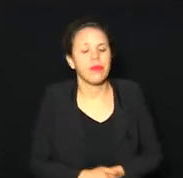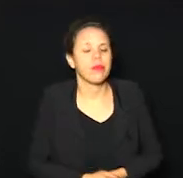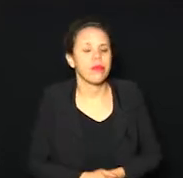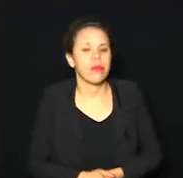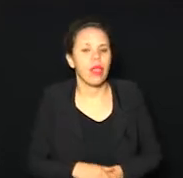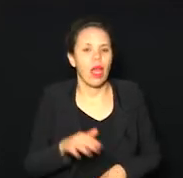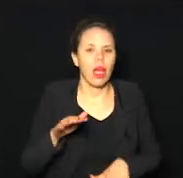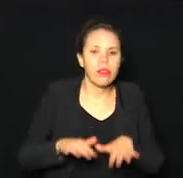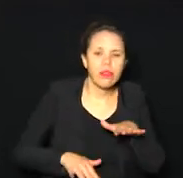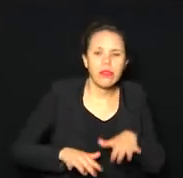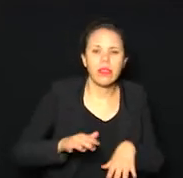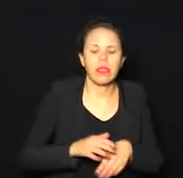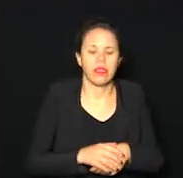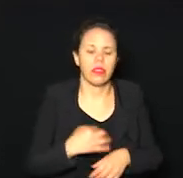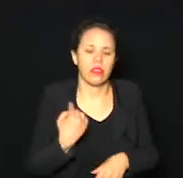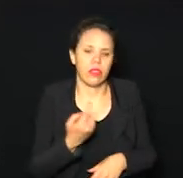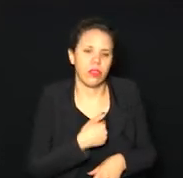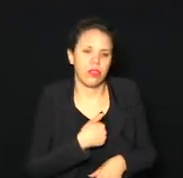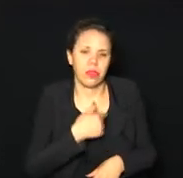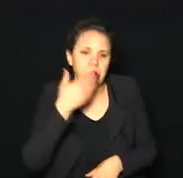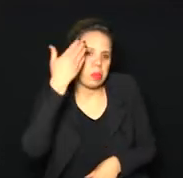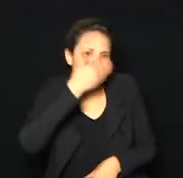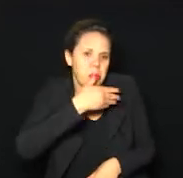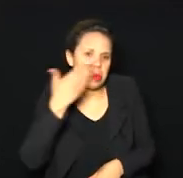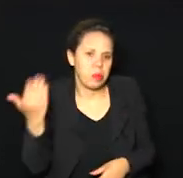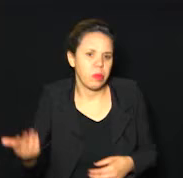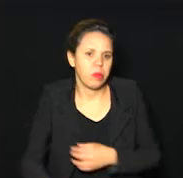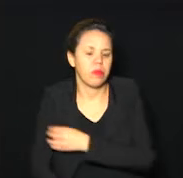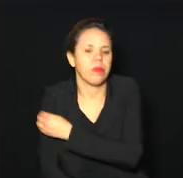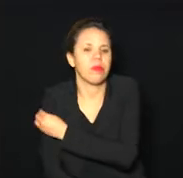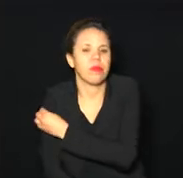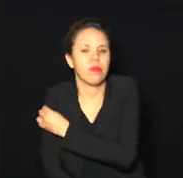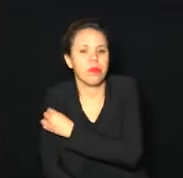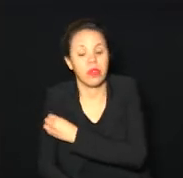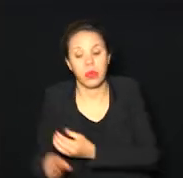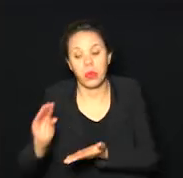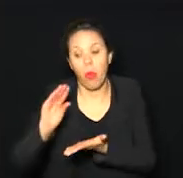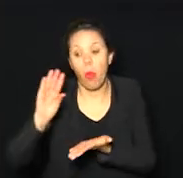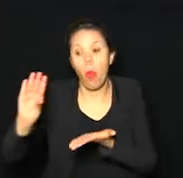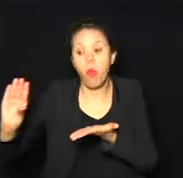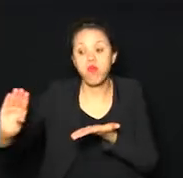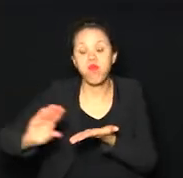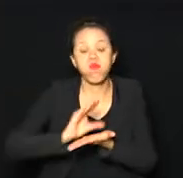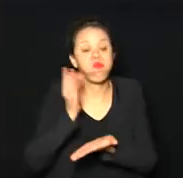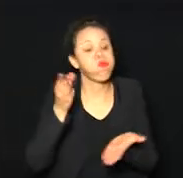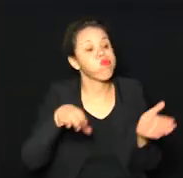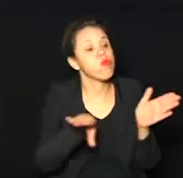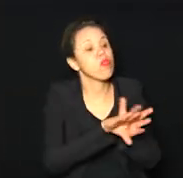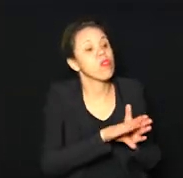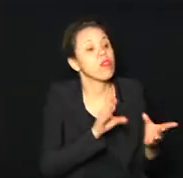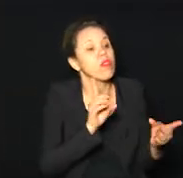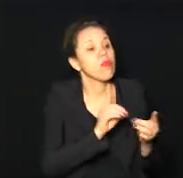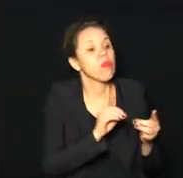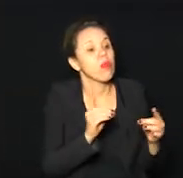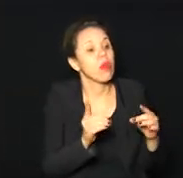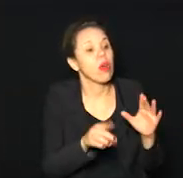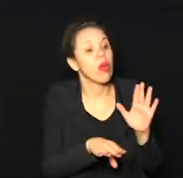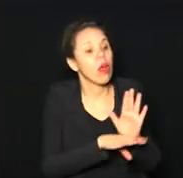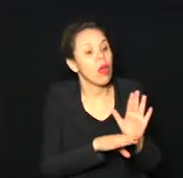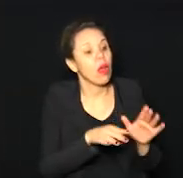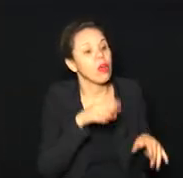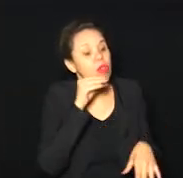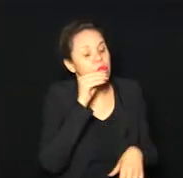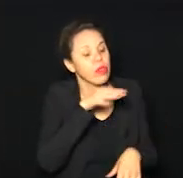muitas vezes a gente não viu essas doações chegando na ponta, chegando no